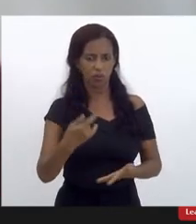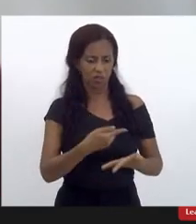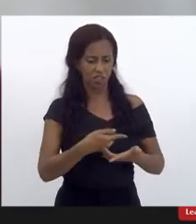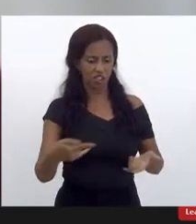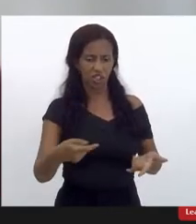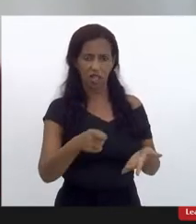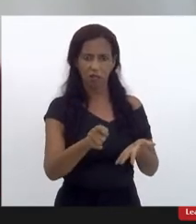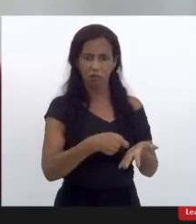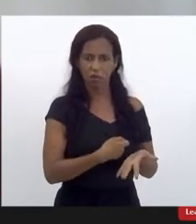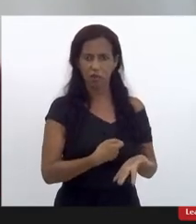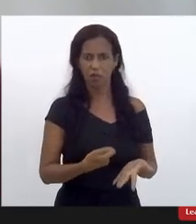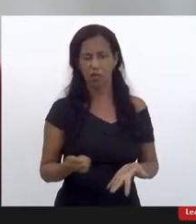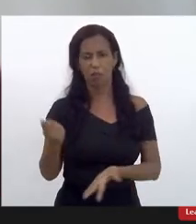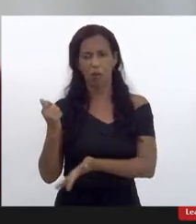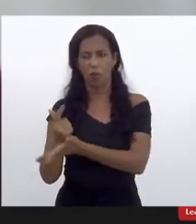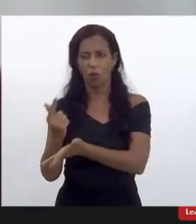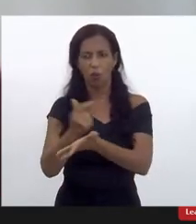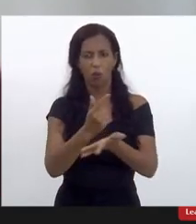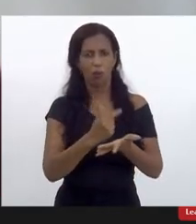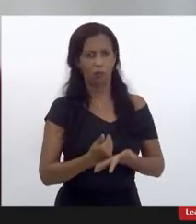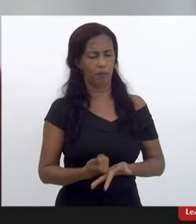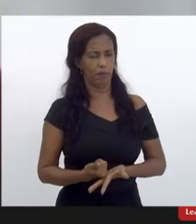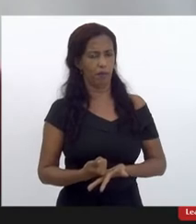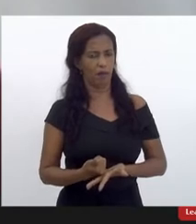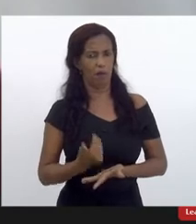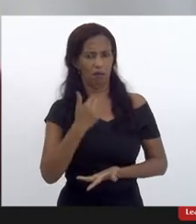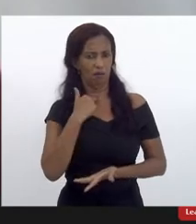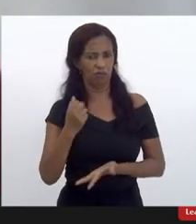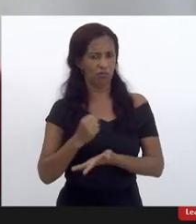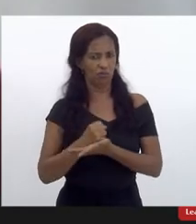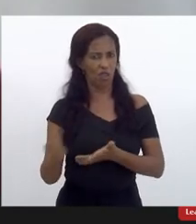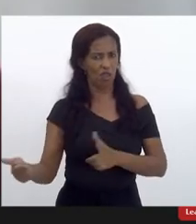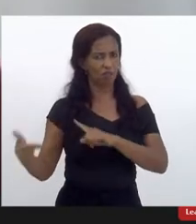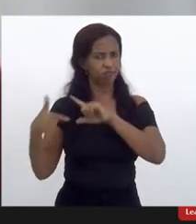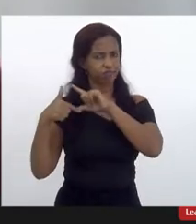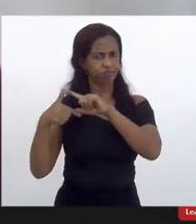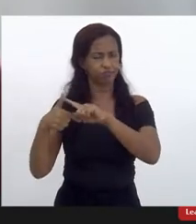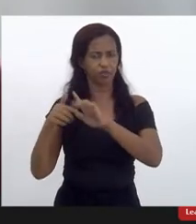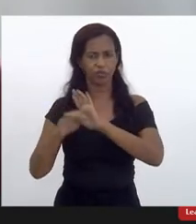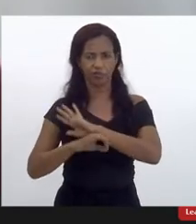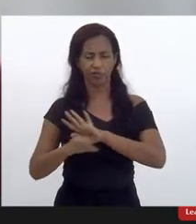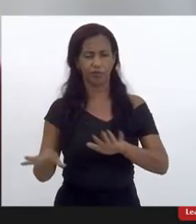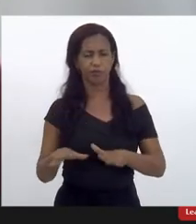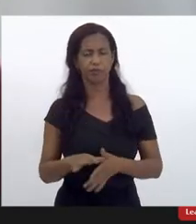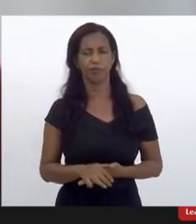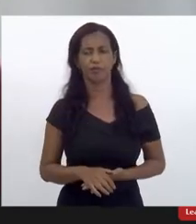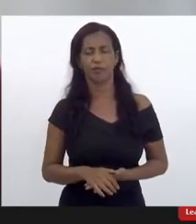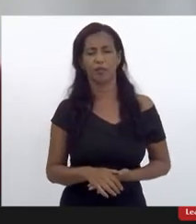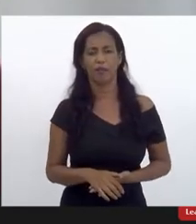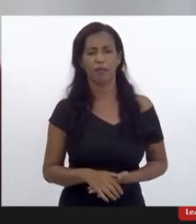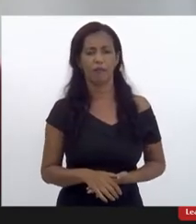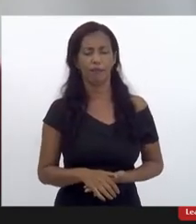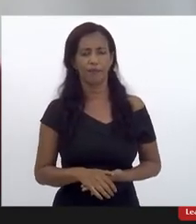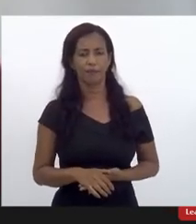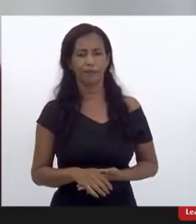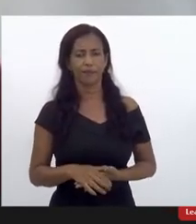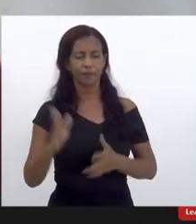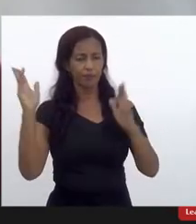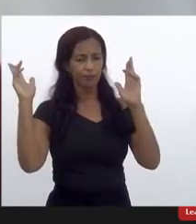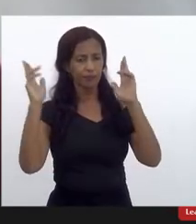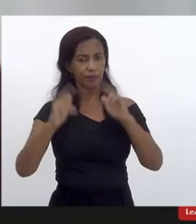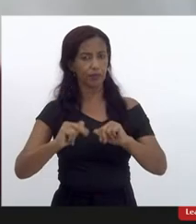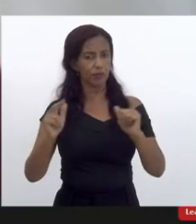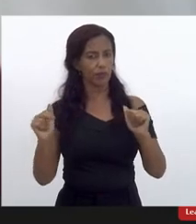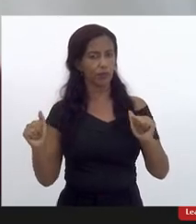compra. Isso não existe, né? Está extremamente ultrapassado. Extremamente ultrapassado. Quero frisar